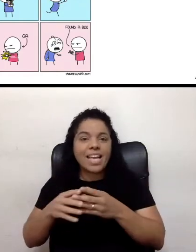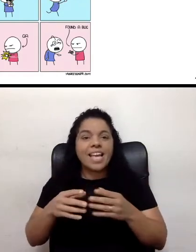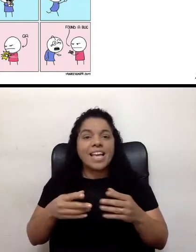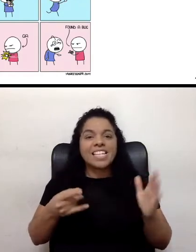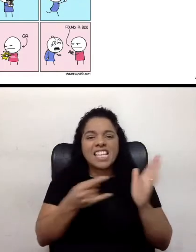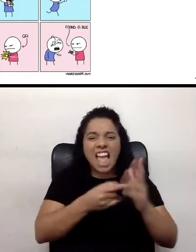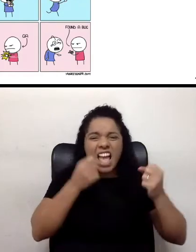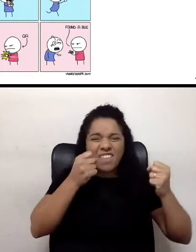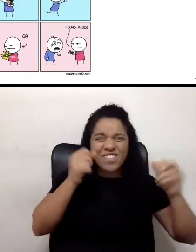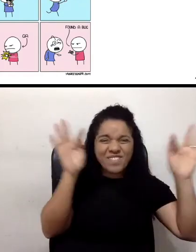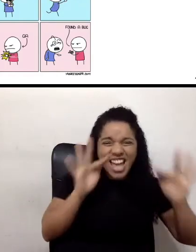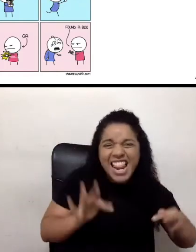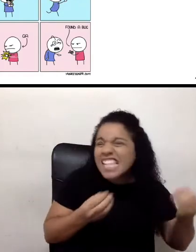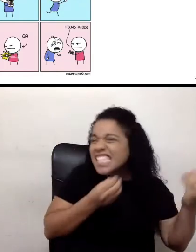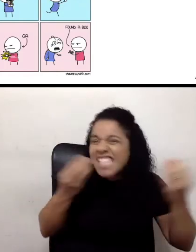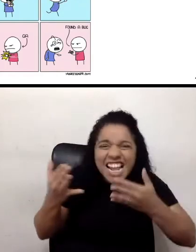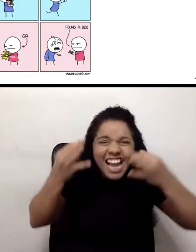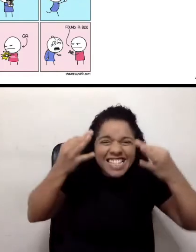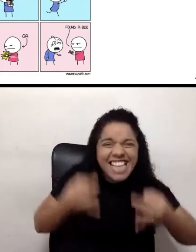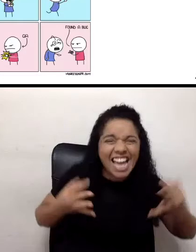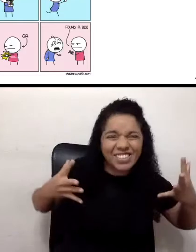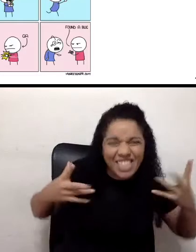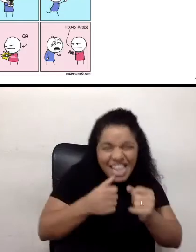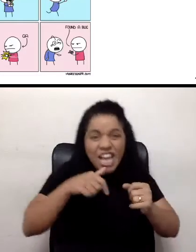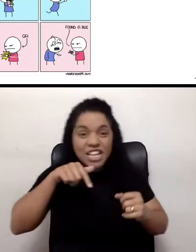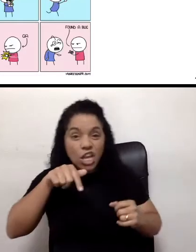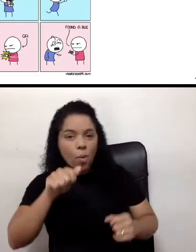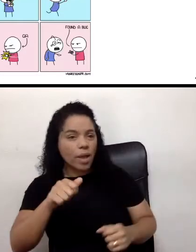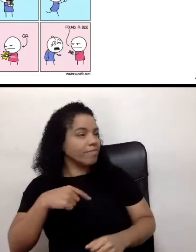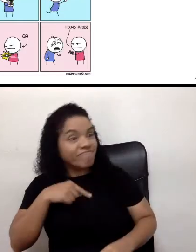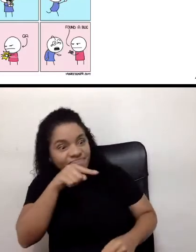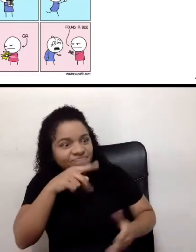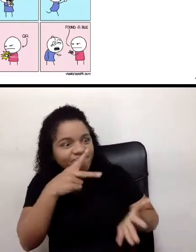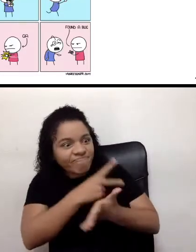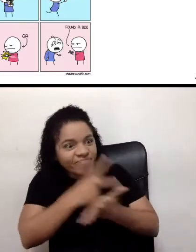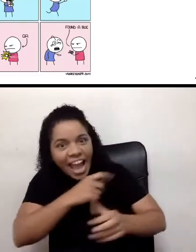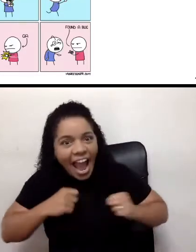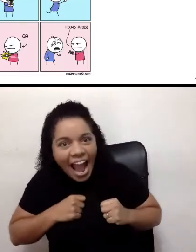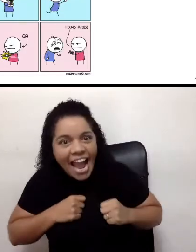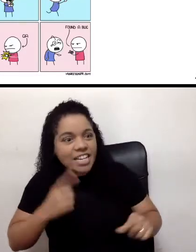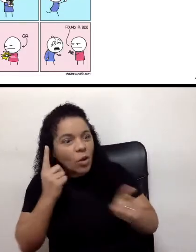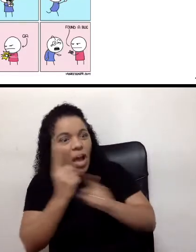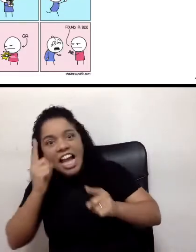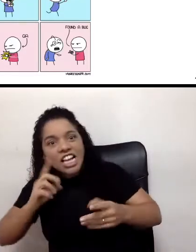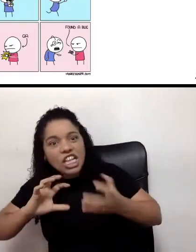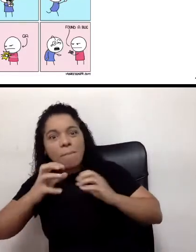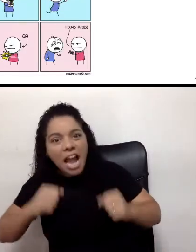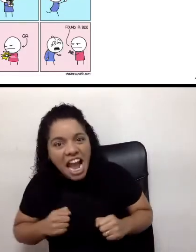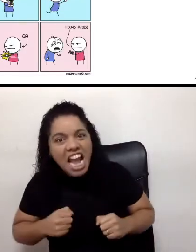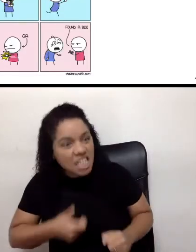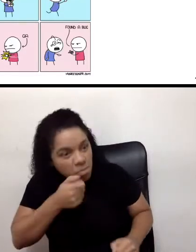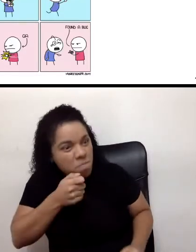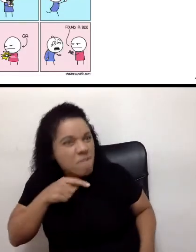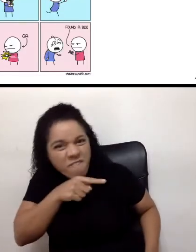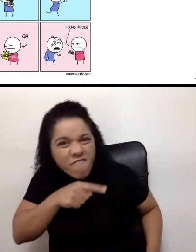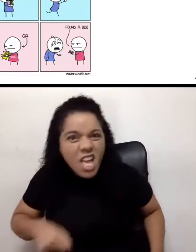feliz. Isso, entreguei tudo certinho, bonitinho. E vem o QA. Você errou. Achei um bug. Bem